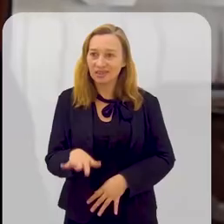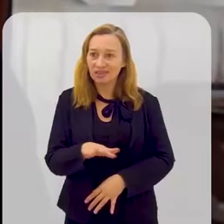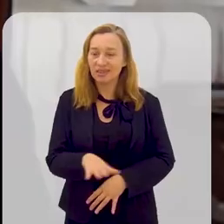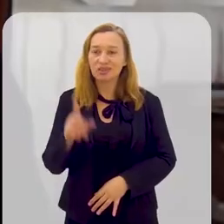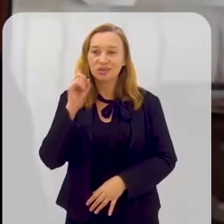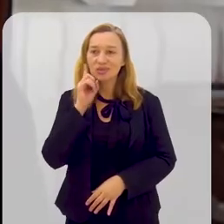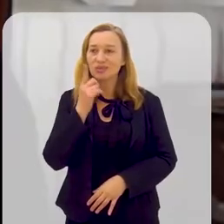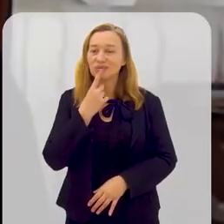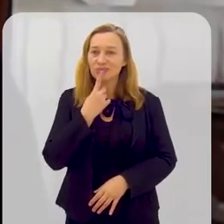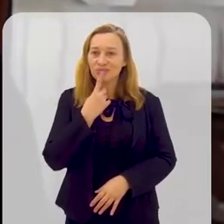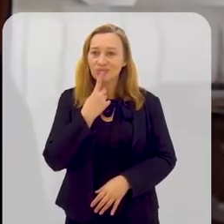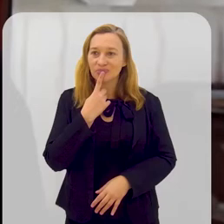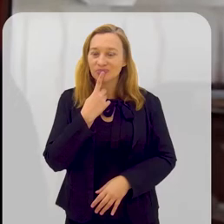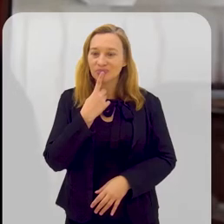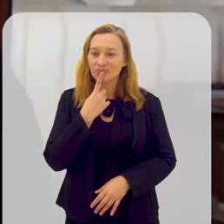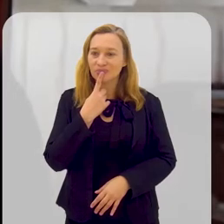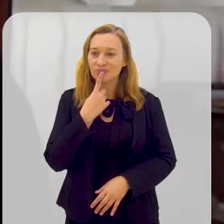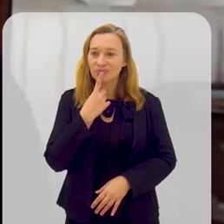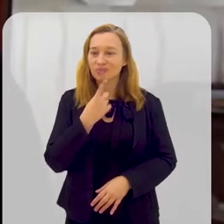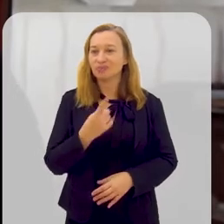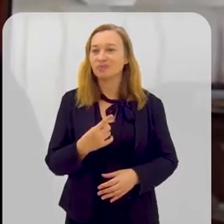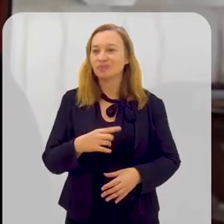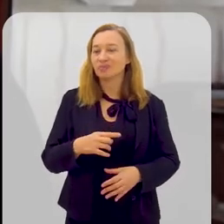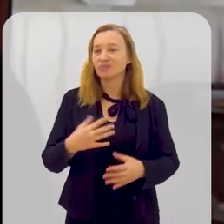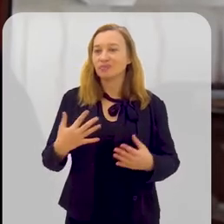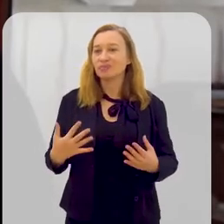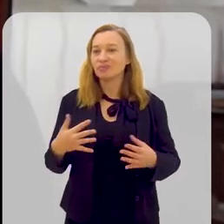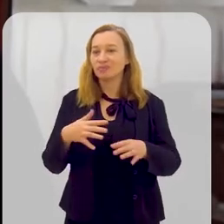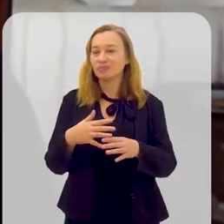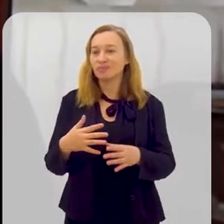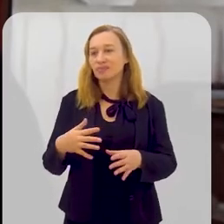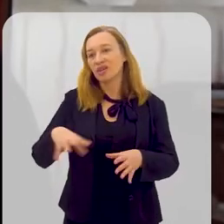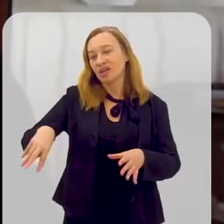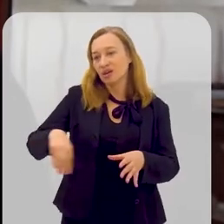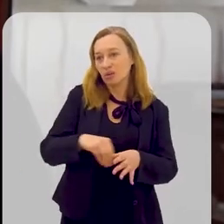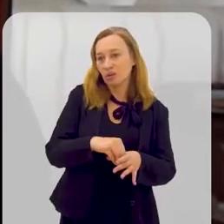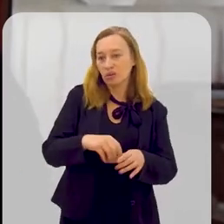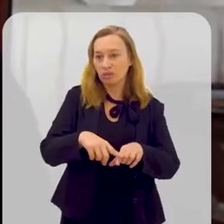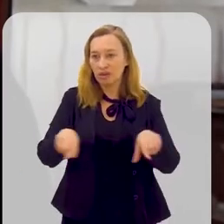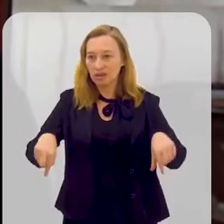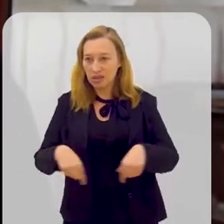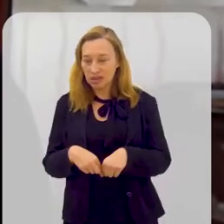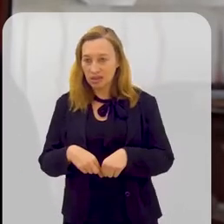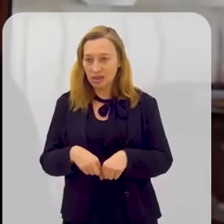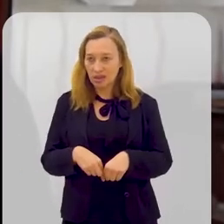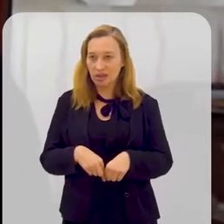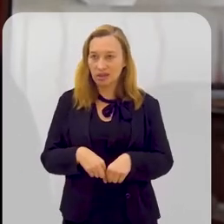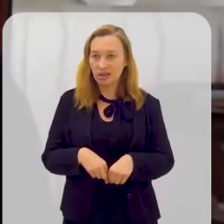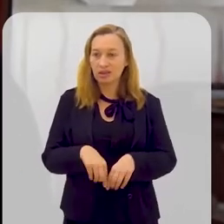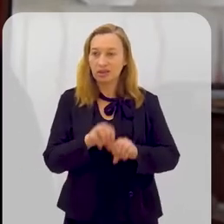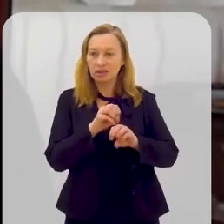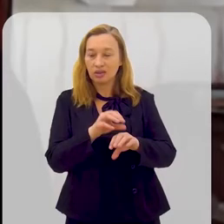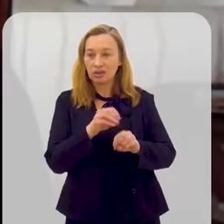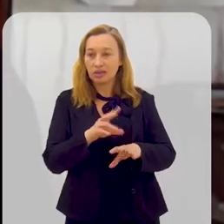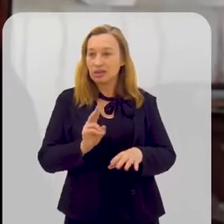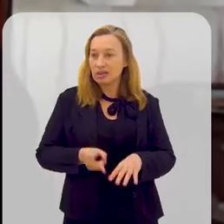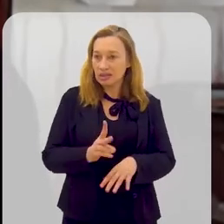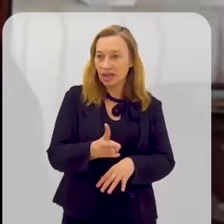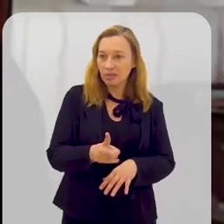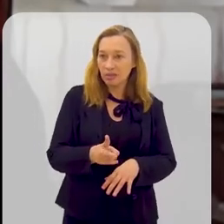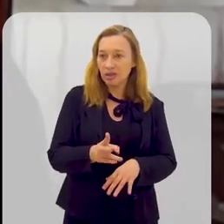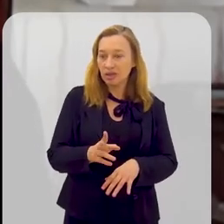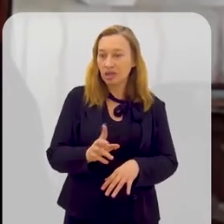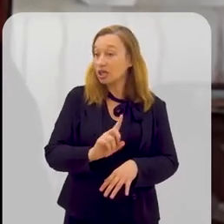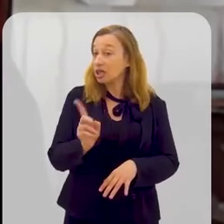a criança surda se ela fica na classe inclusiva todo o tempo ela